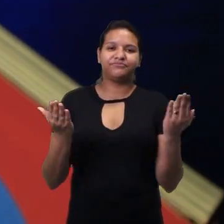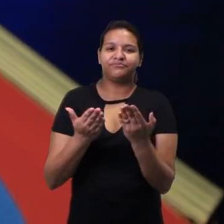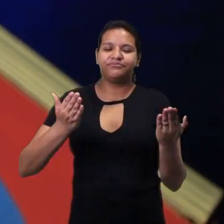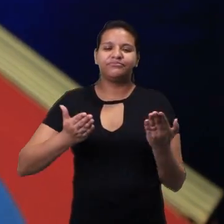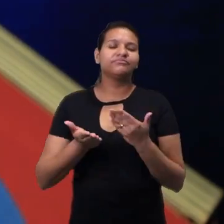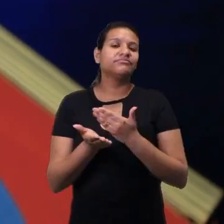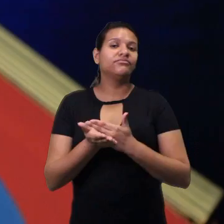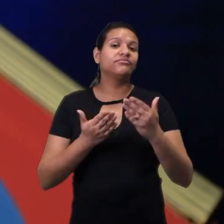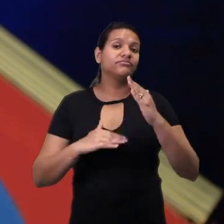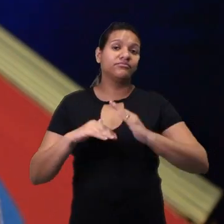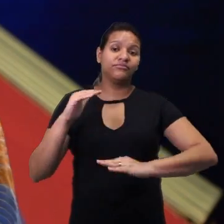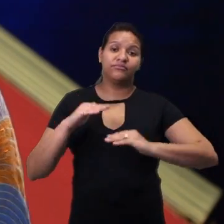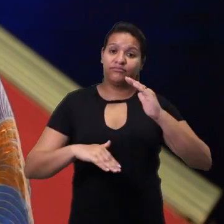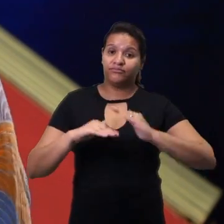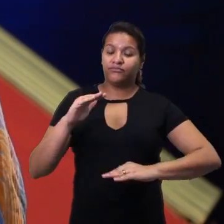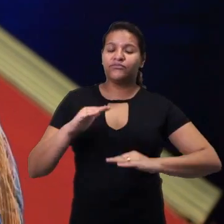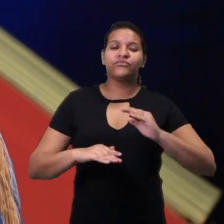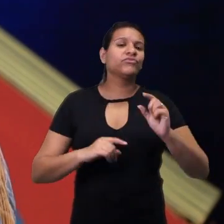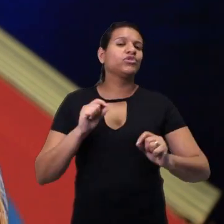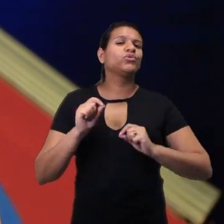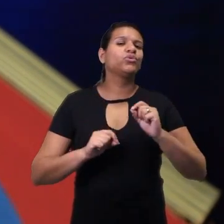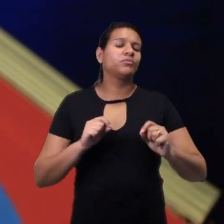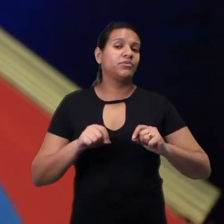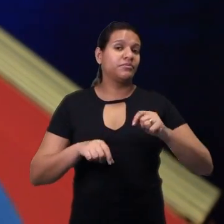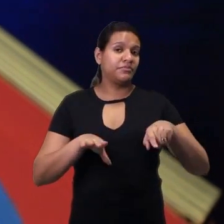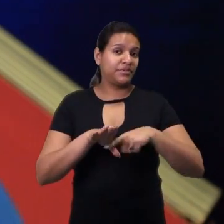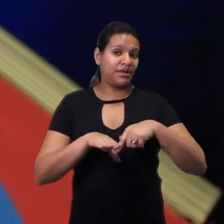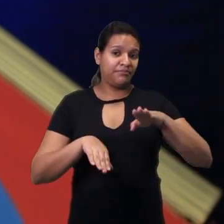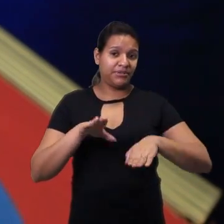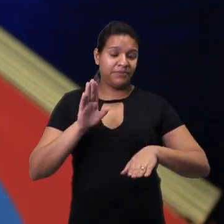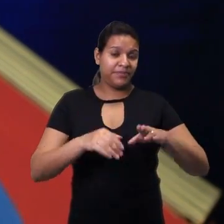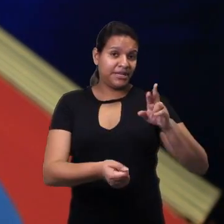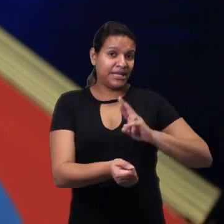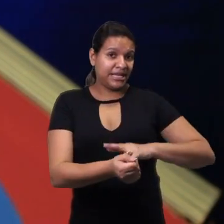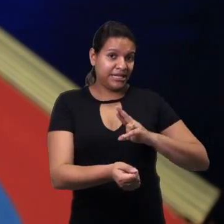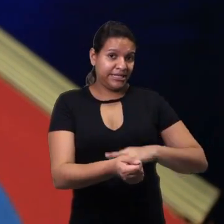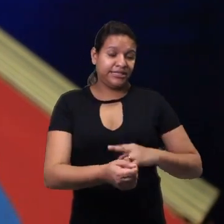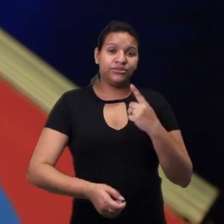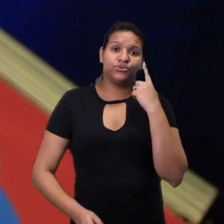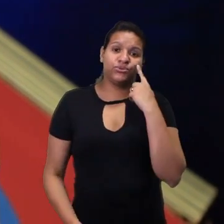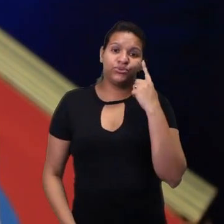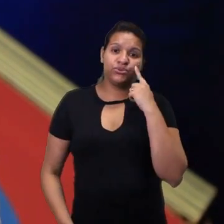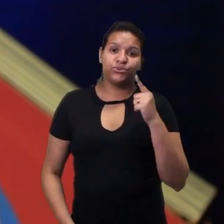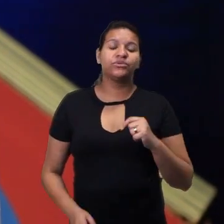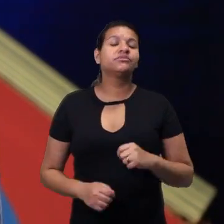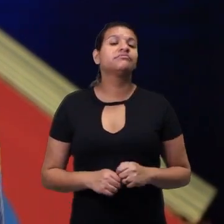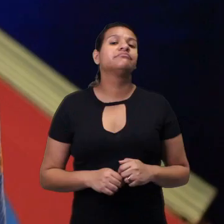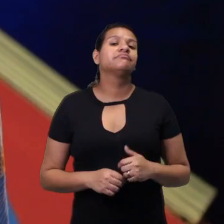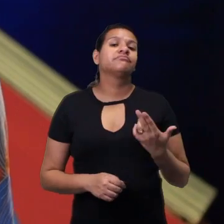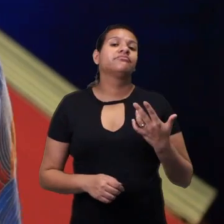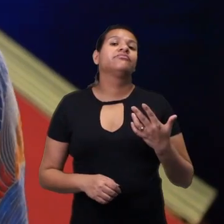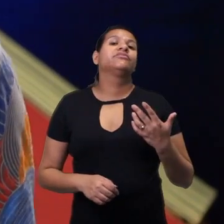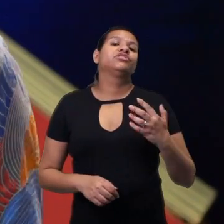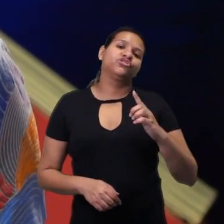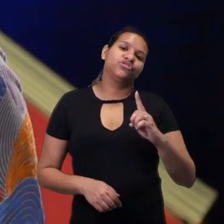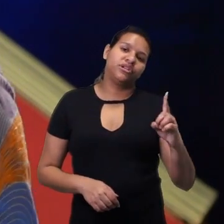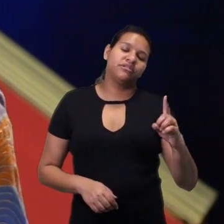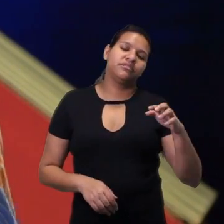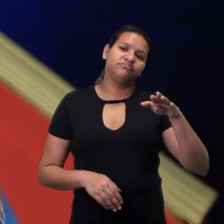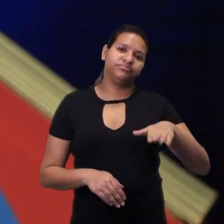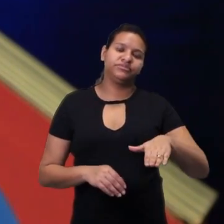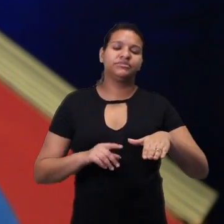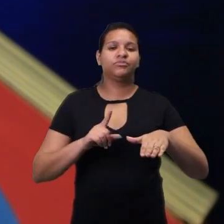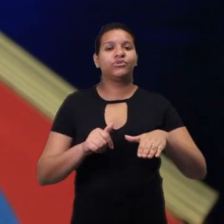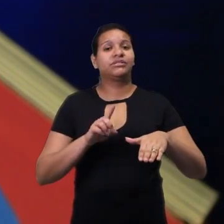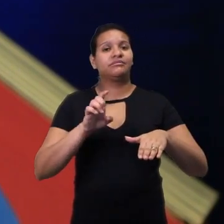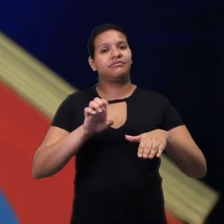Então agora a gente vai começar a praticar o passo do Moçambique com os pés. A gente pisa uma vez com a direita na frente, depois